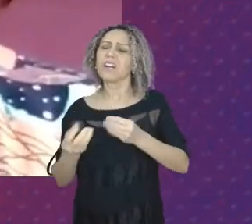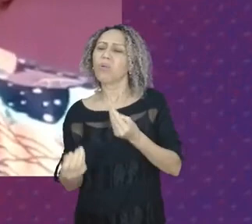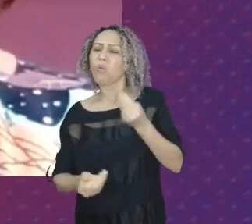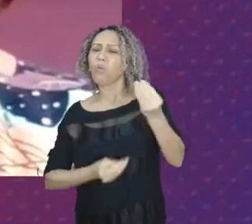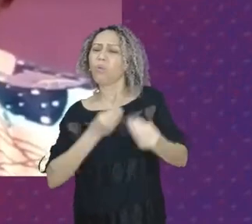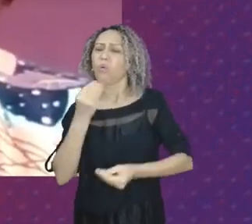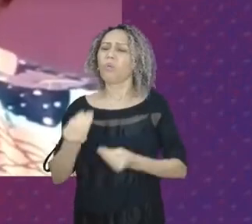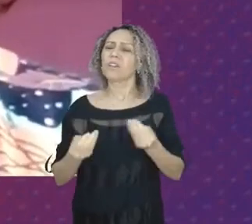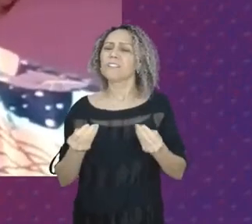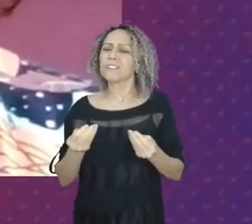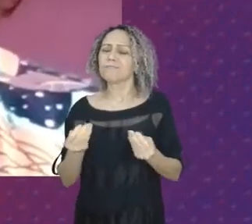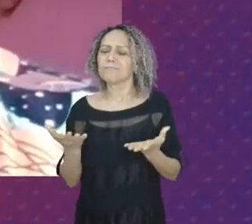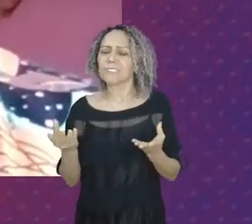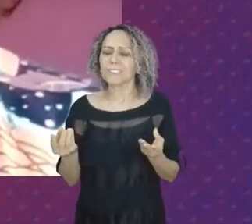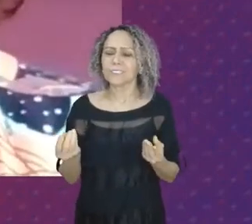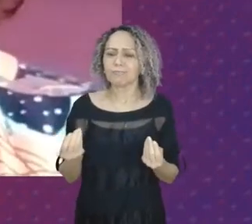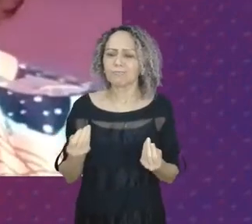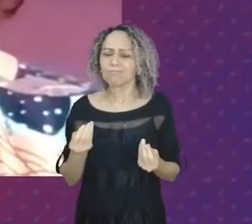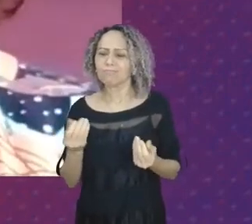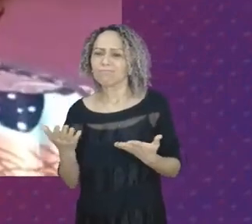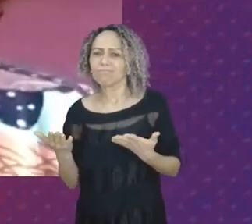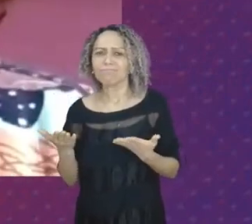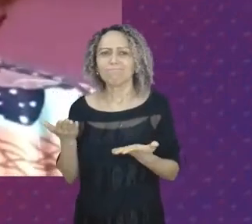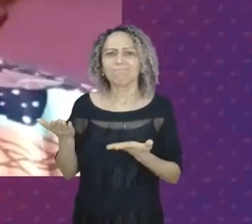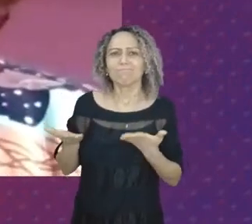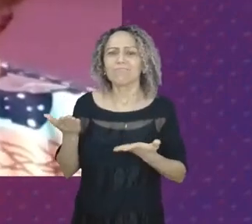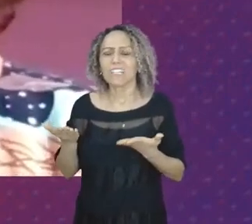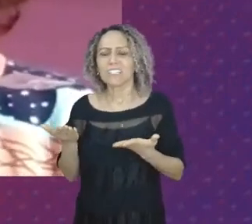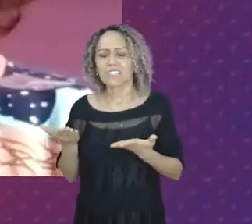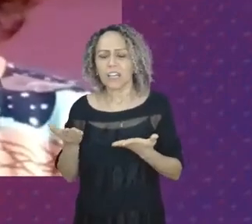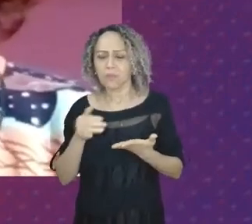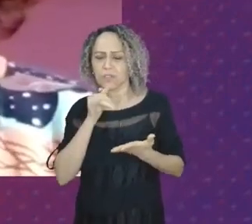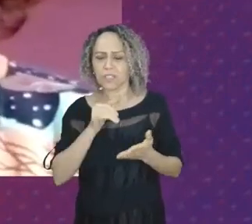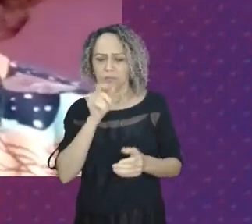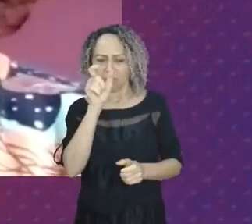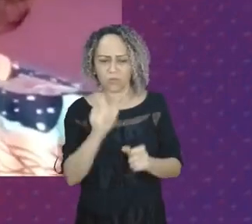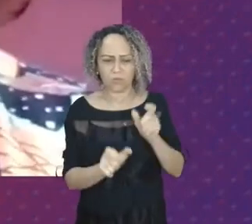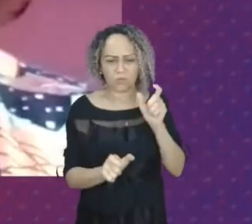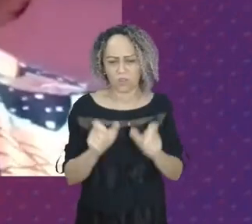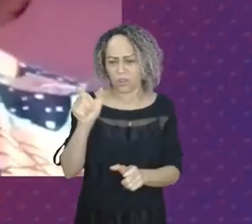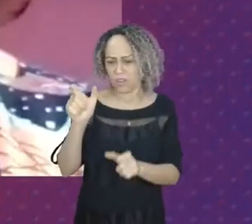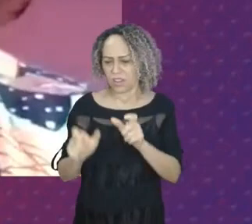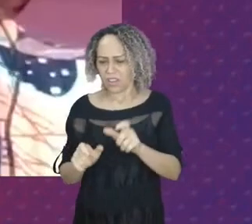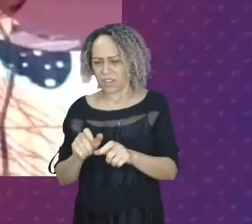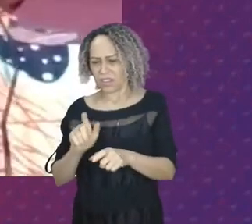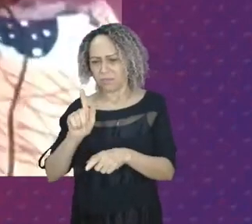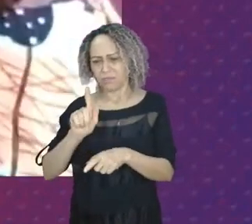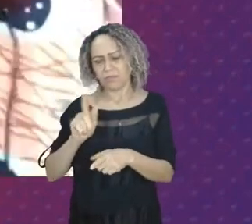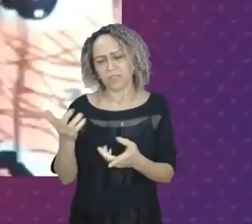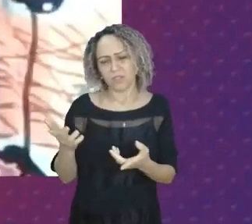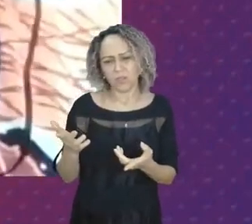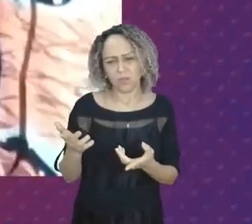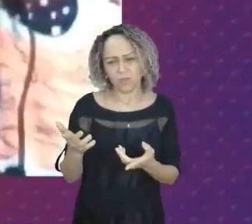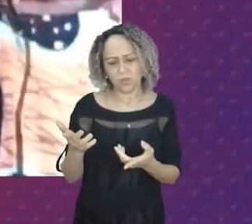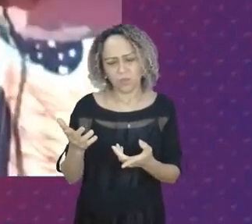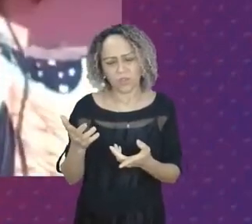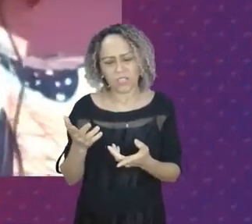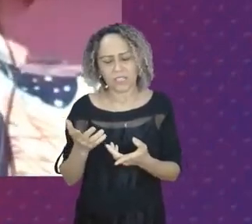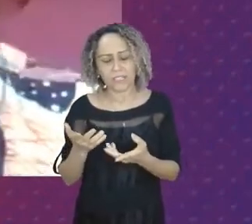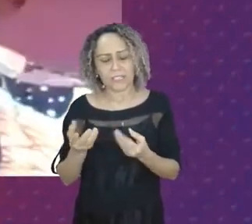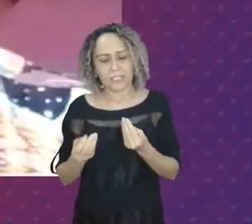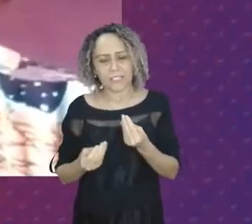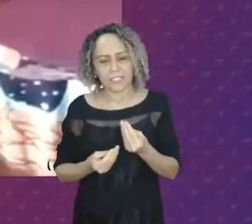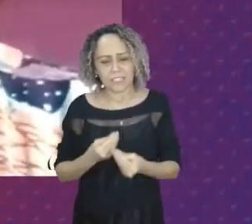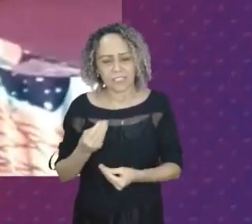gente trata e apresenta para os agentes, para quem está implementando, o ciclo da violência